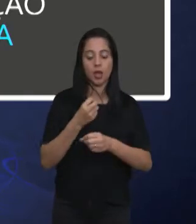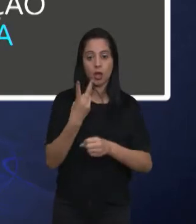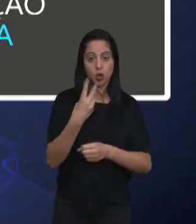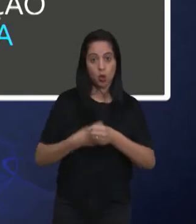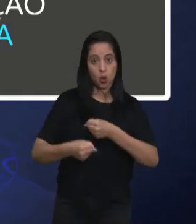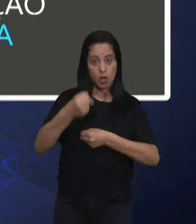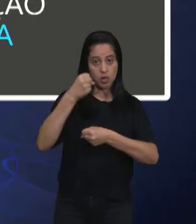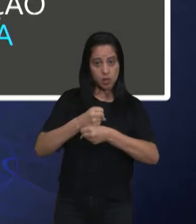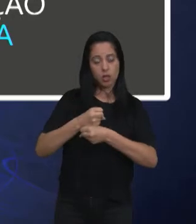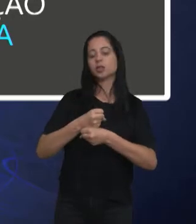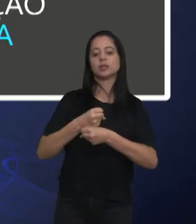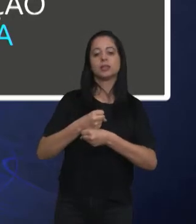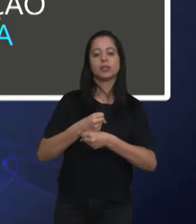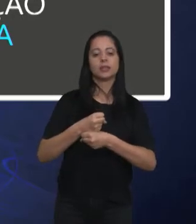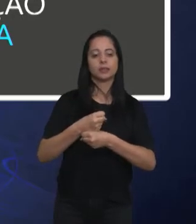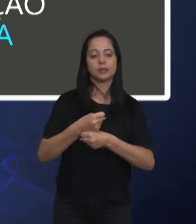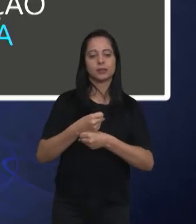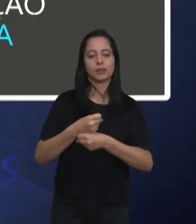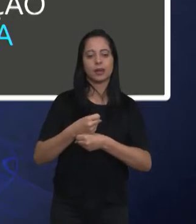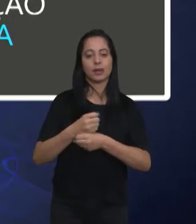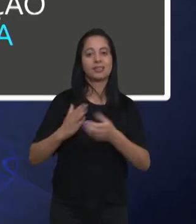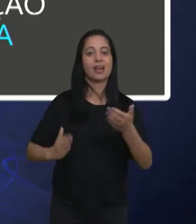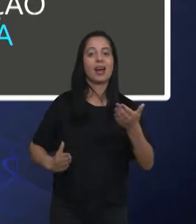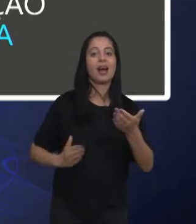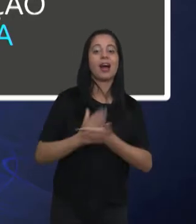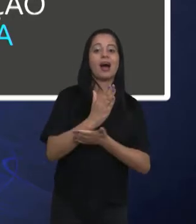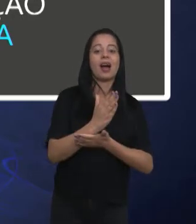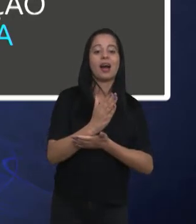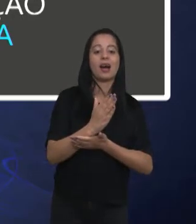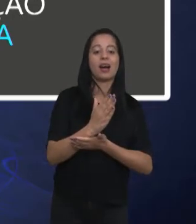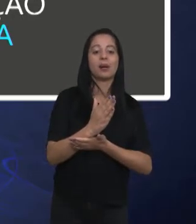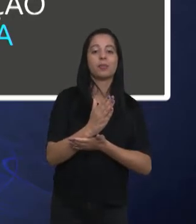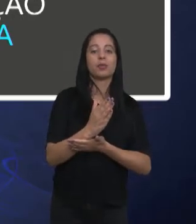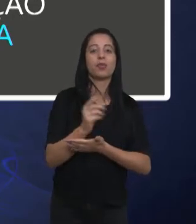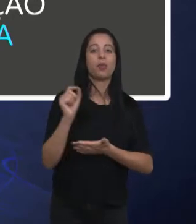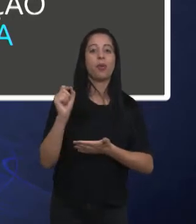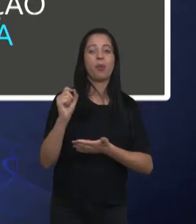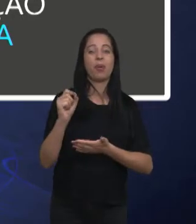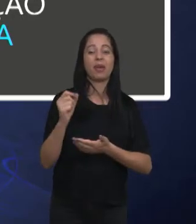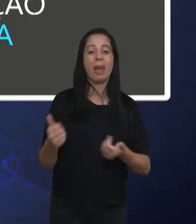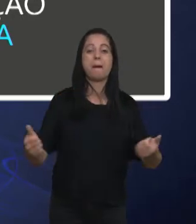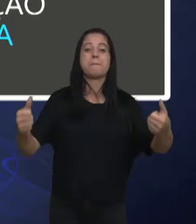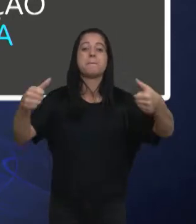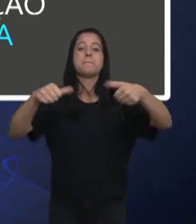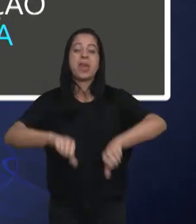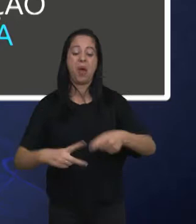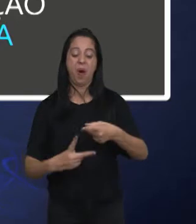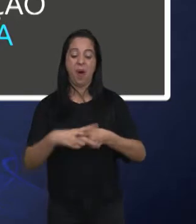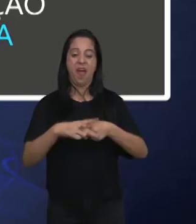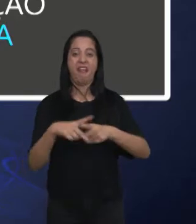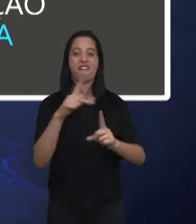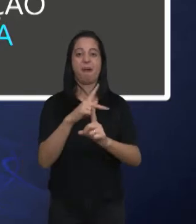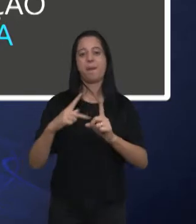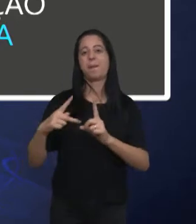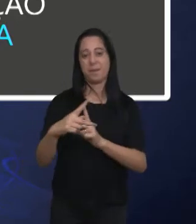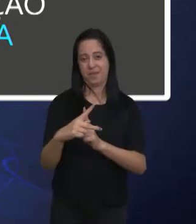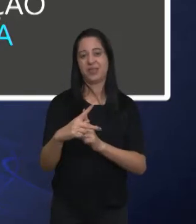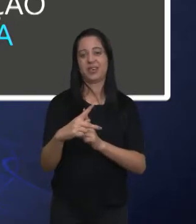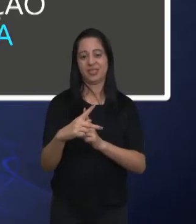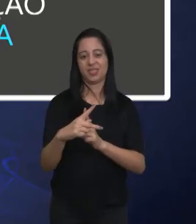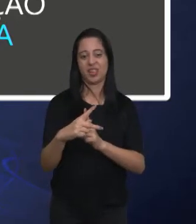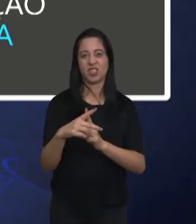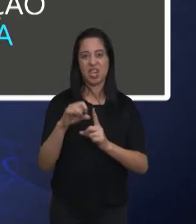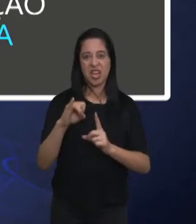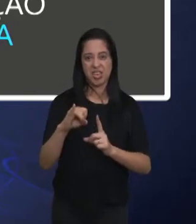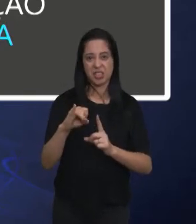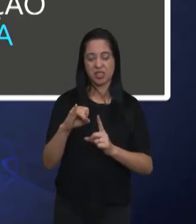atrás, que foi aprovado o confisco da pior reforma da Previdência. Se for nesse mesmo ritmo, se o